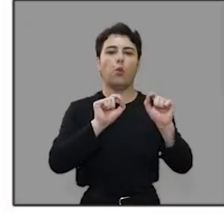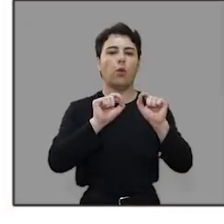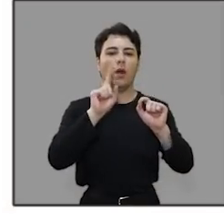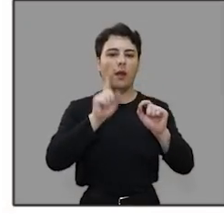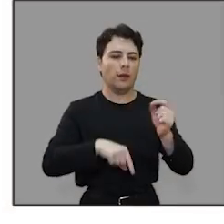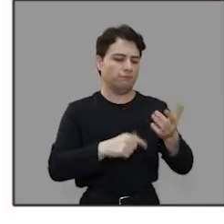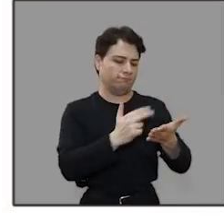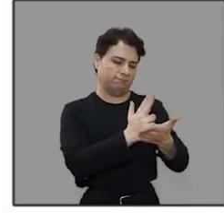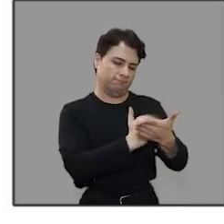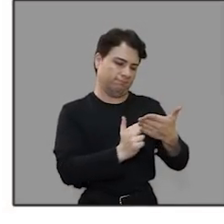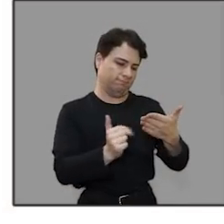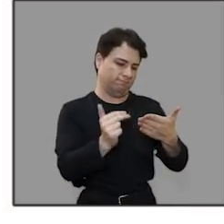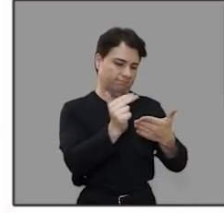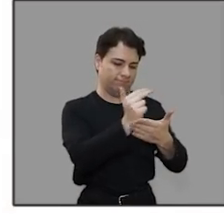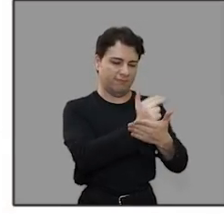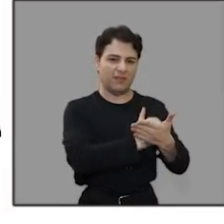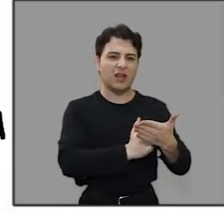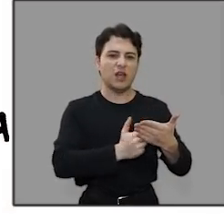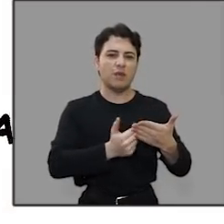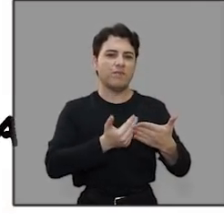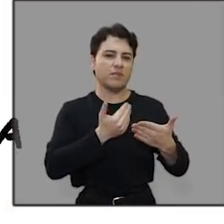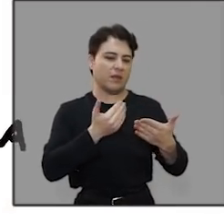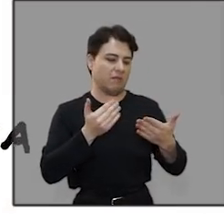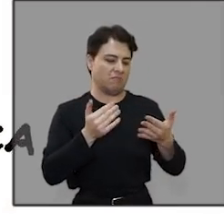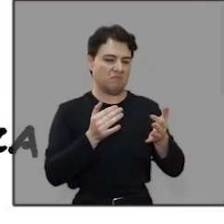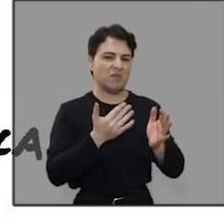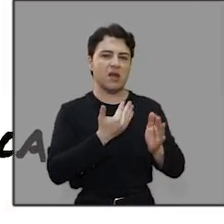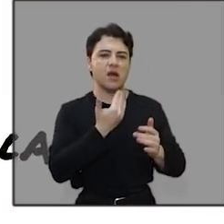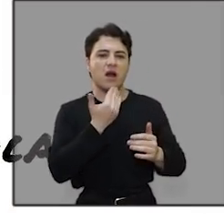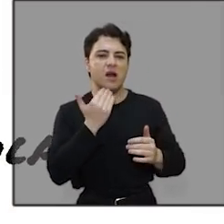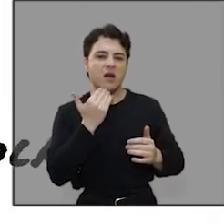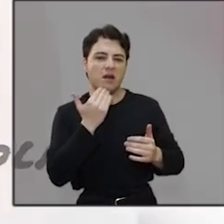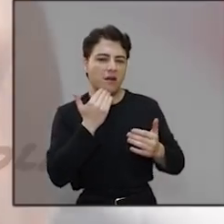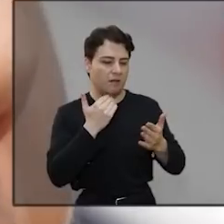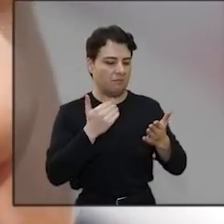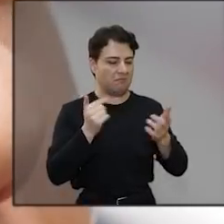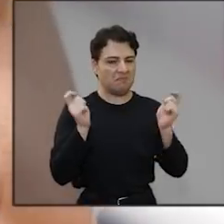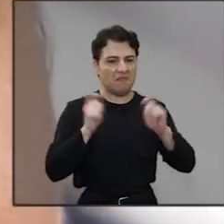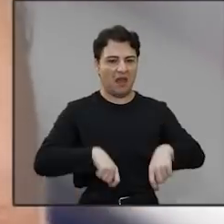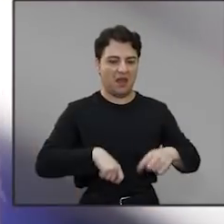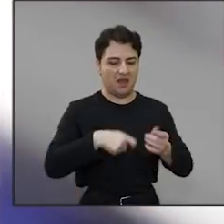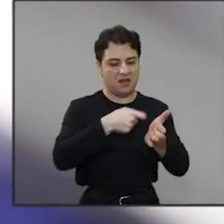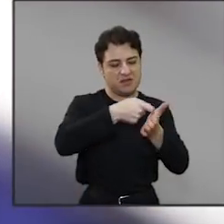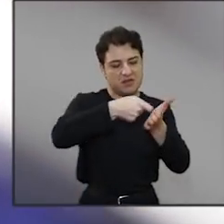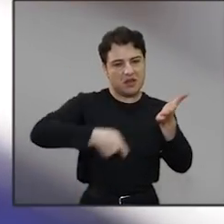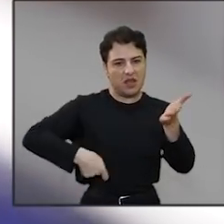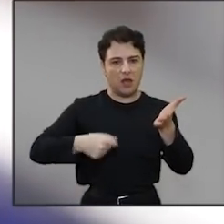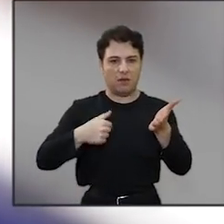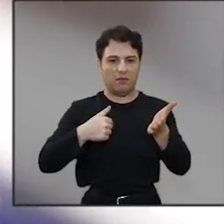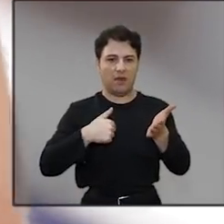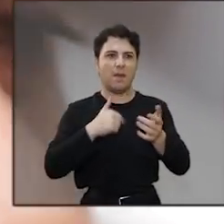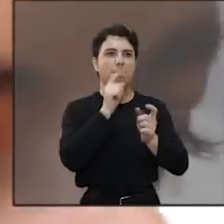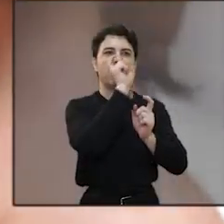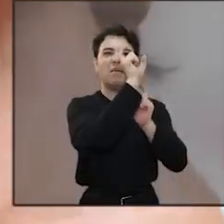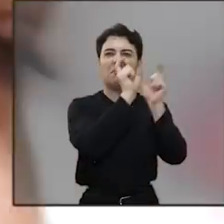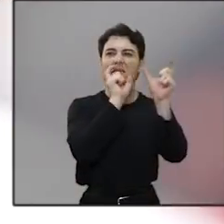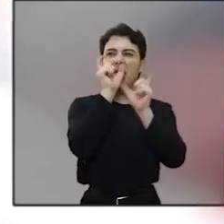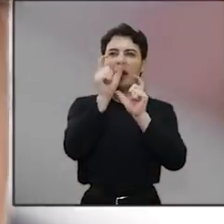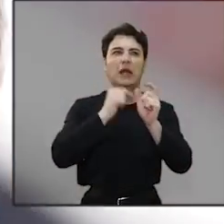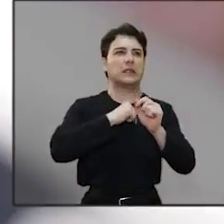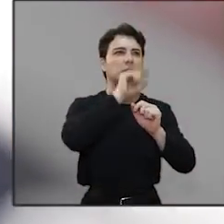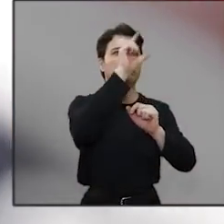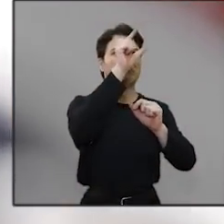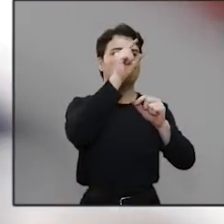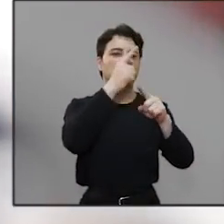Essa podridão do desenho, essa coisa mais sem muito ser elaborada, ela tem muito a ver com a escrita também que eu faço. Que eu falei que eu pego